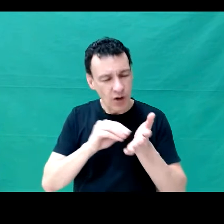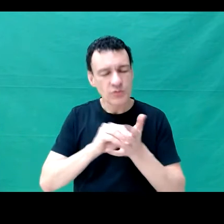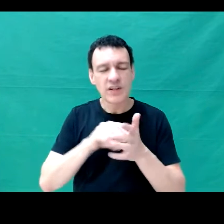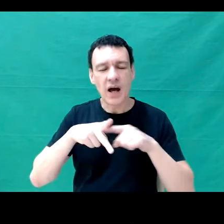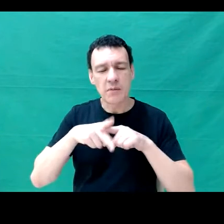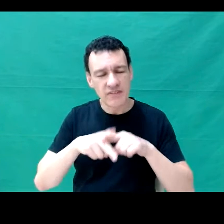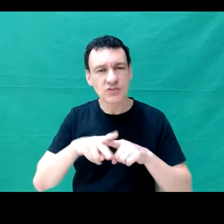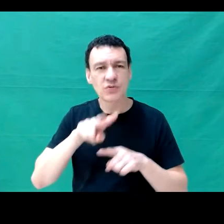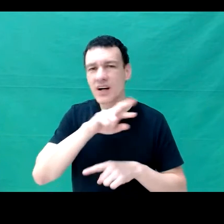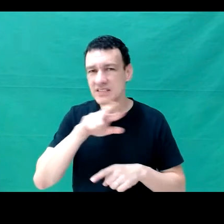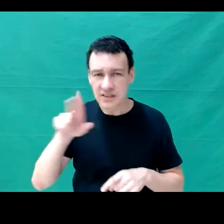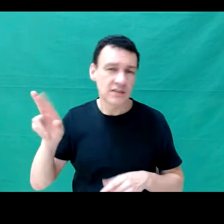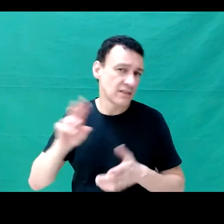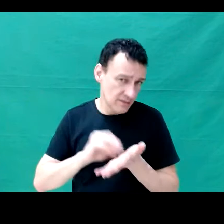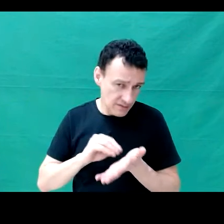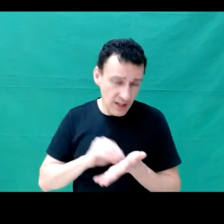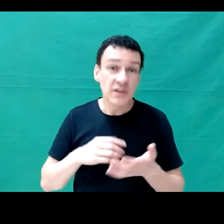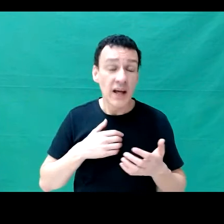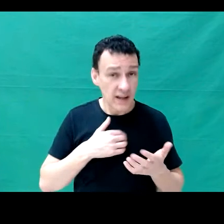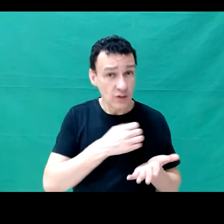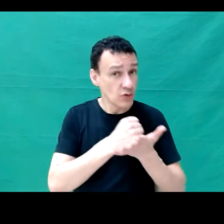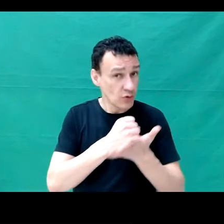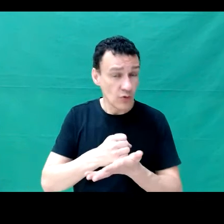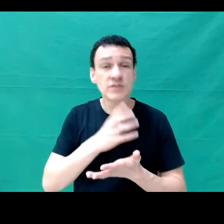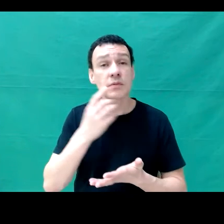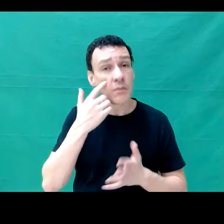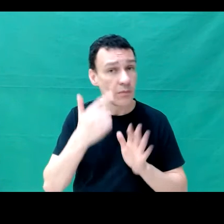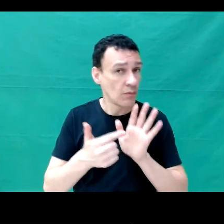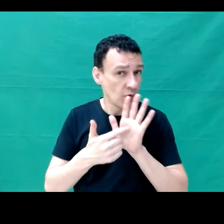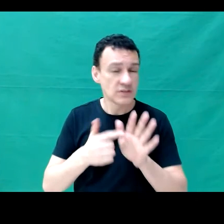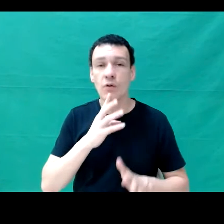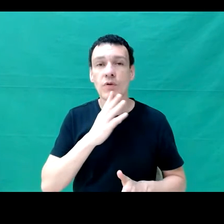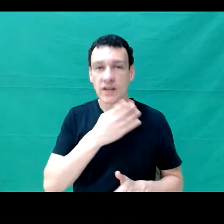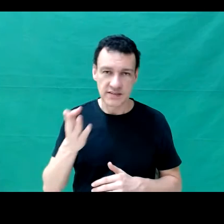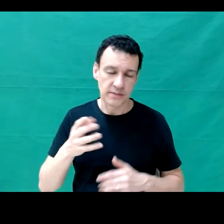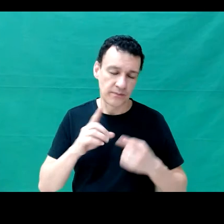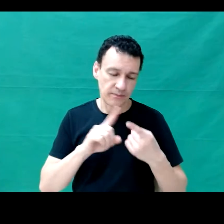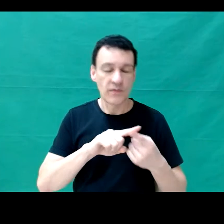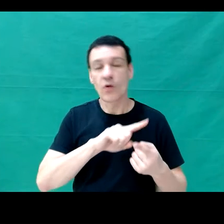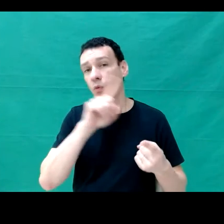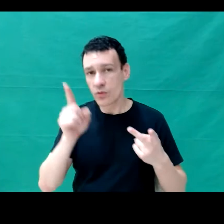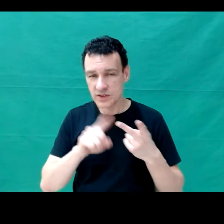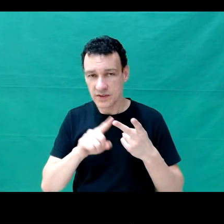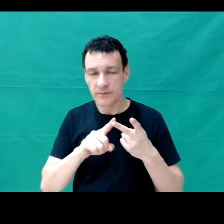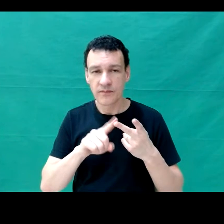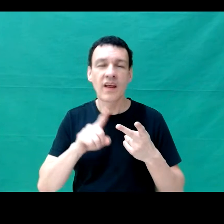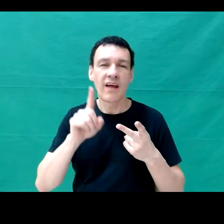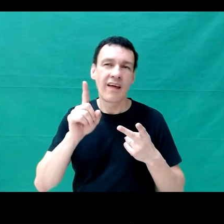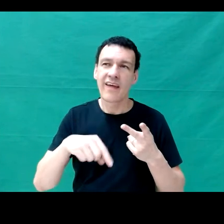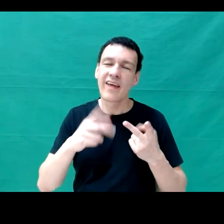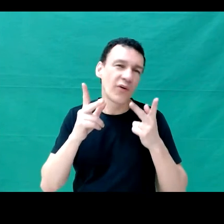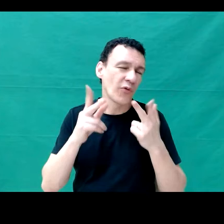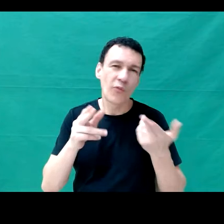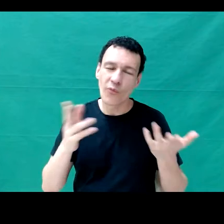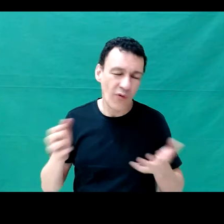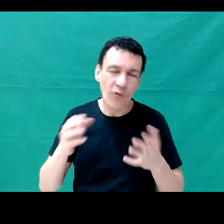pouco mais sobre ela. E a outra ferramenta que eu criei é um web scraping, né, que é uma raspagem de conteúdo